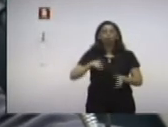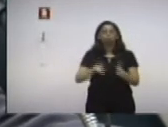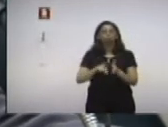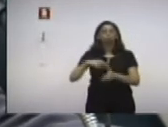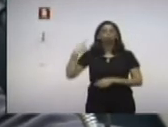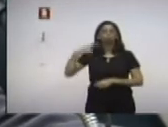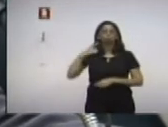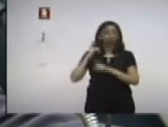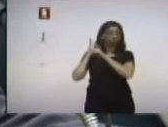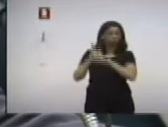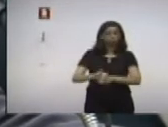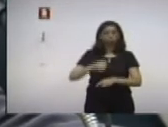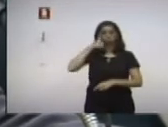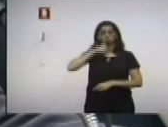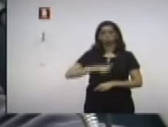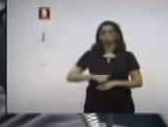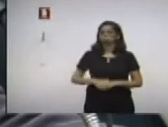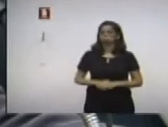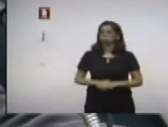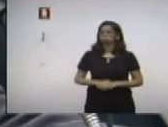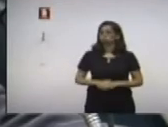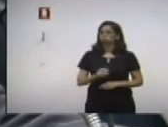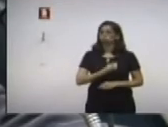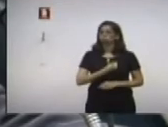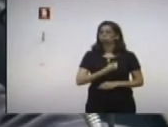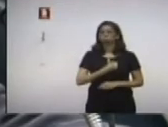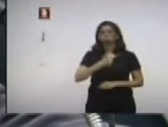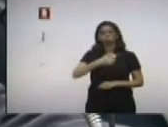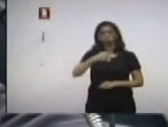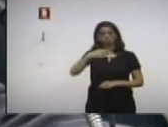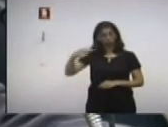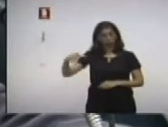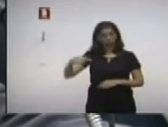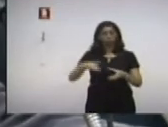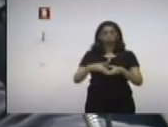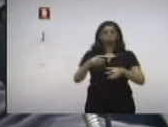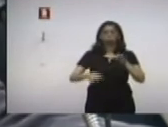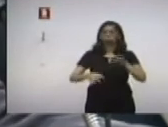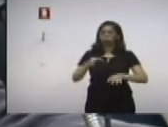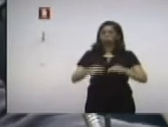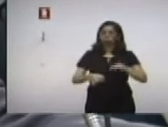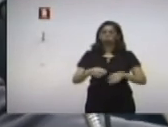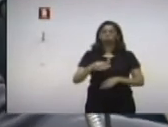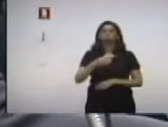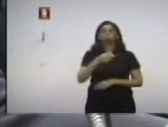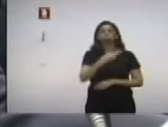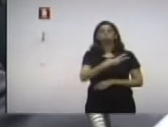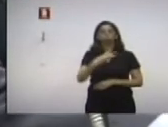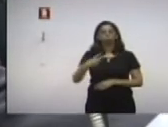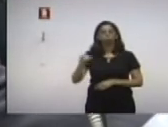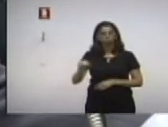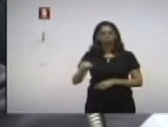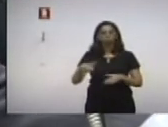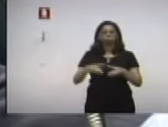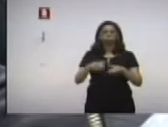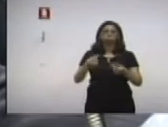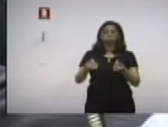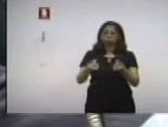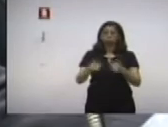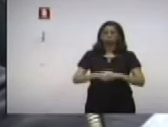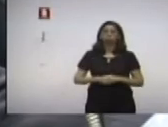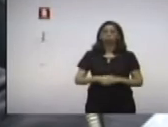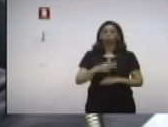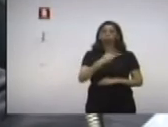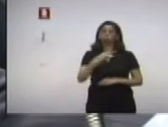Câmara Municipal de Paulínia e dá outras providências pareceres 177 da Comissão de Justiça 220 da comissão de Finanças